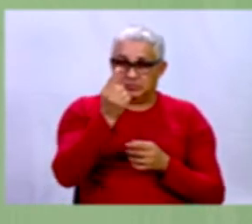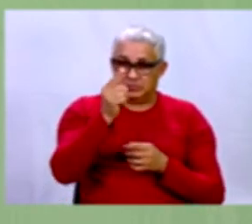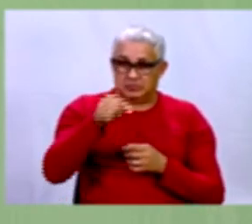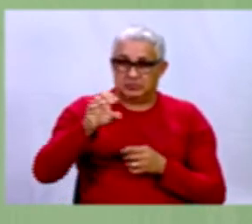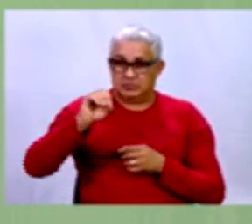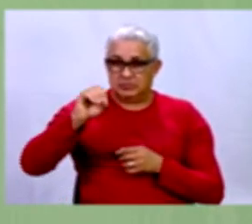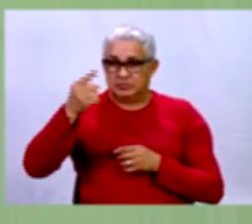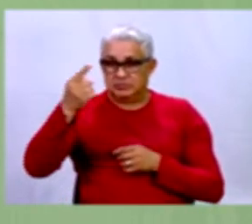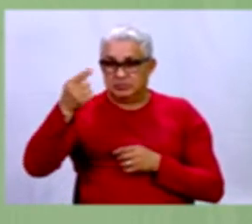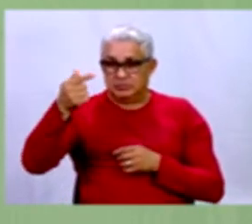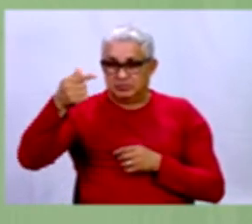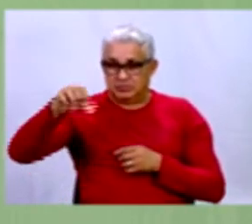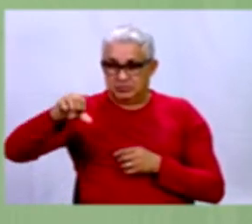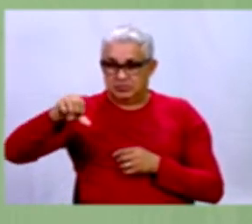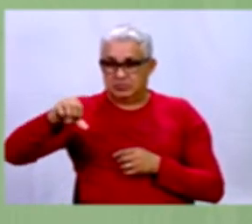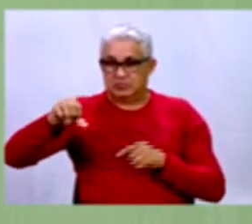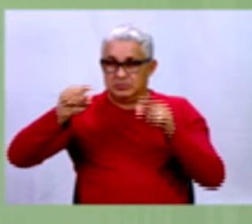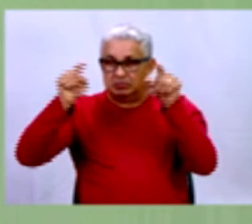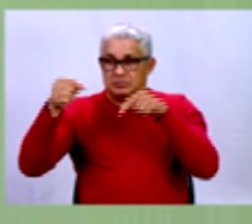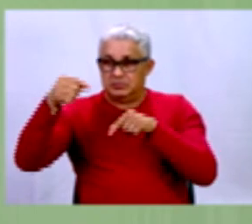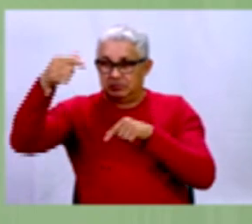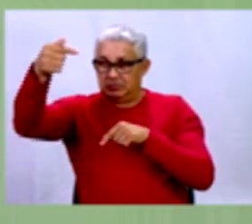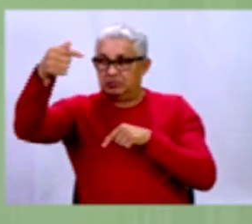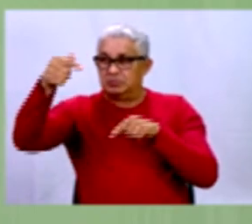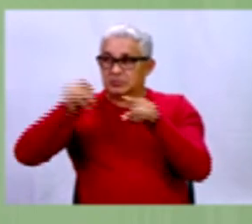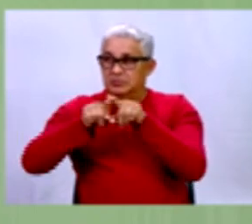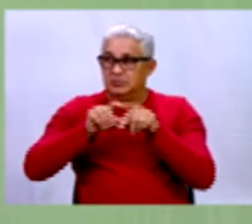1,0179 elevado a 7, a gente tem